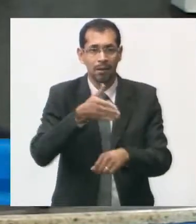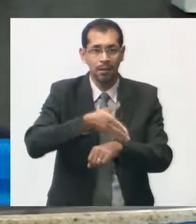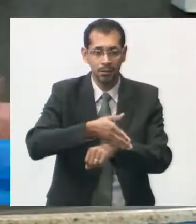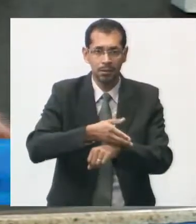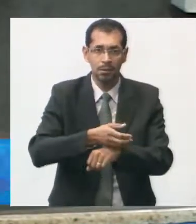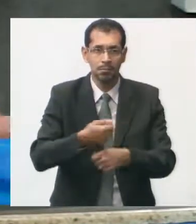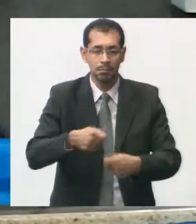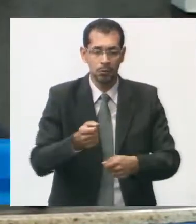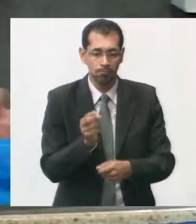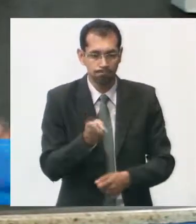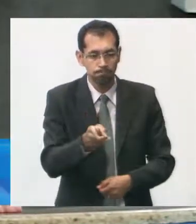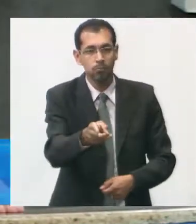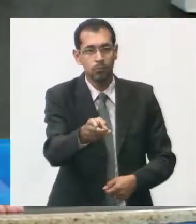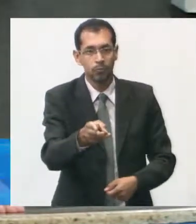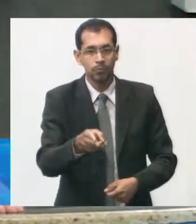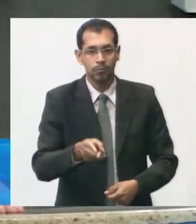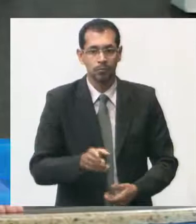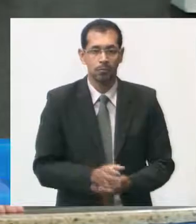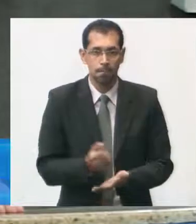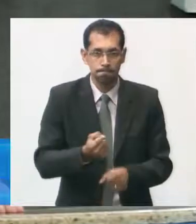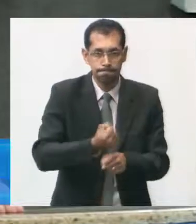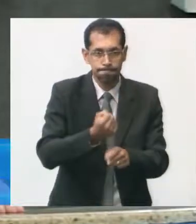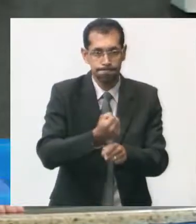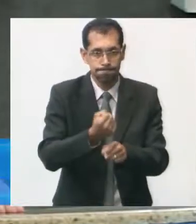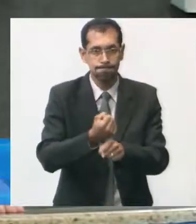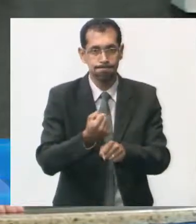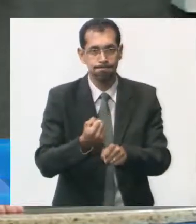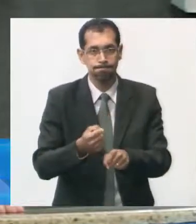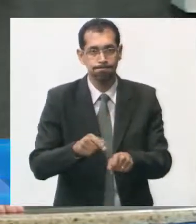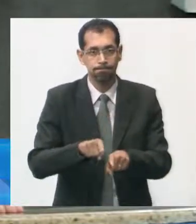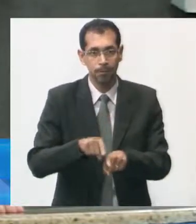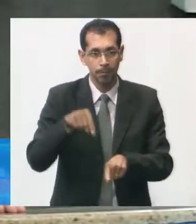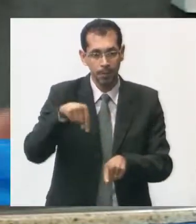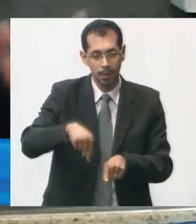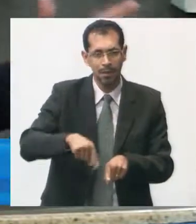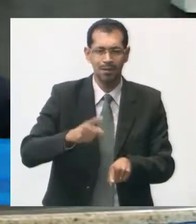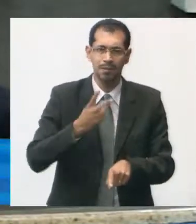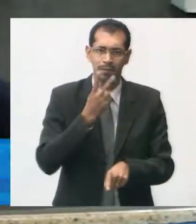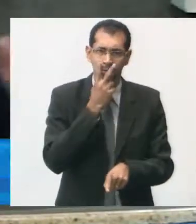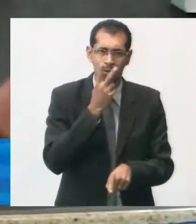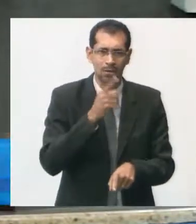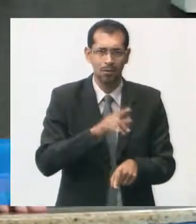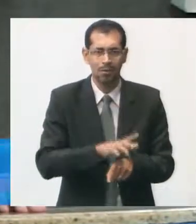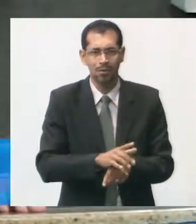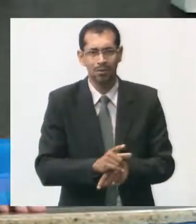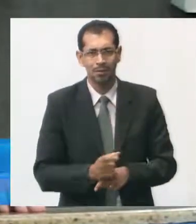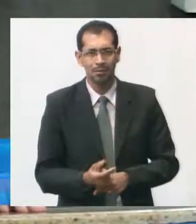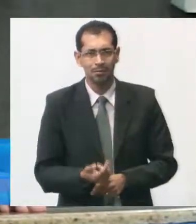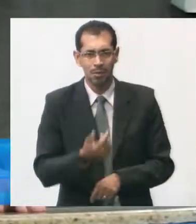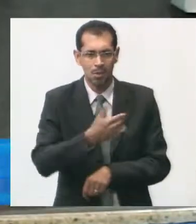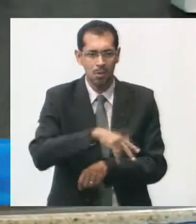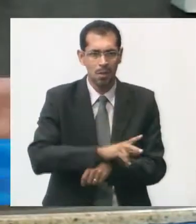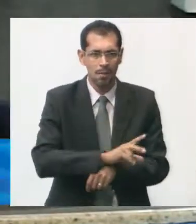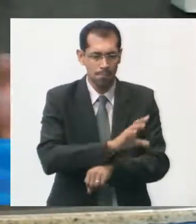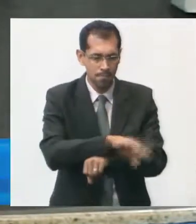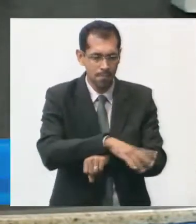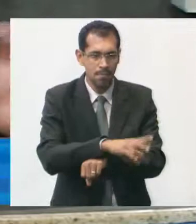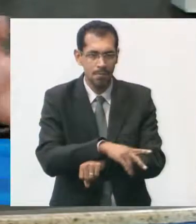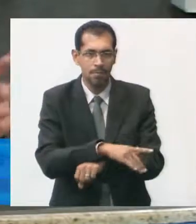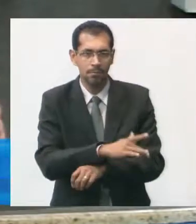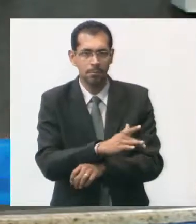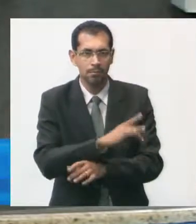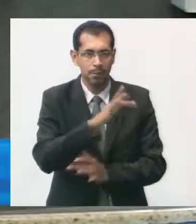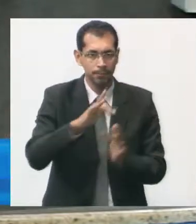outras ligações que tem de trechos cicloviários na Avenida Beira-Mar, na Praça dos Namorados, para que esses trechos